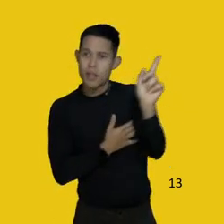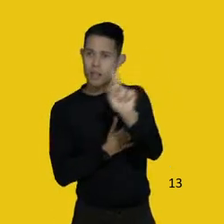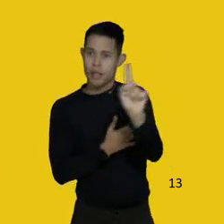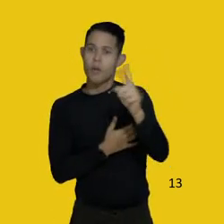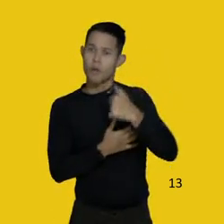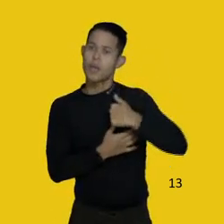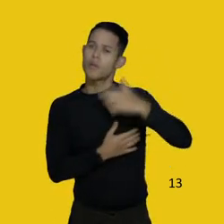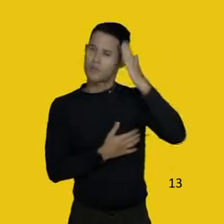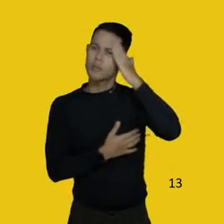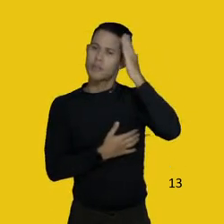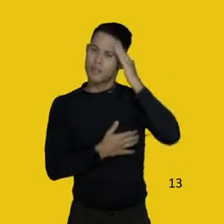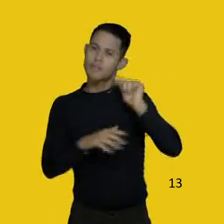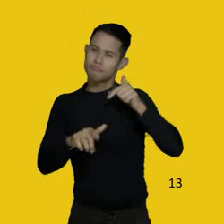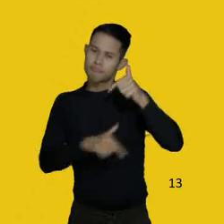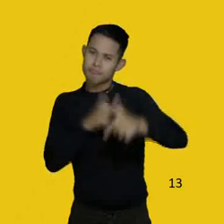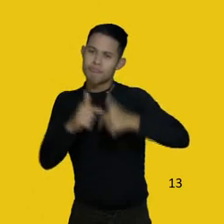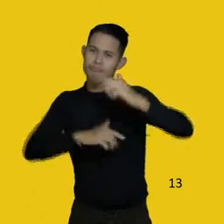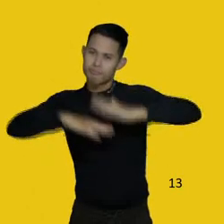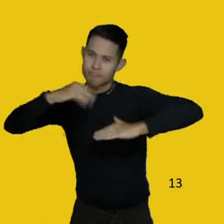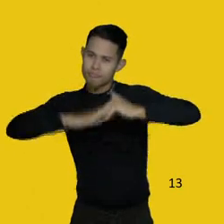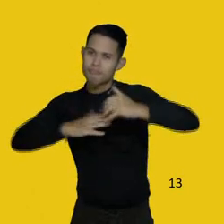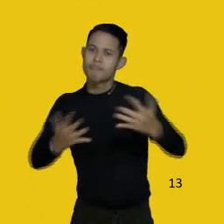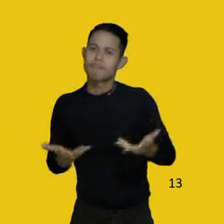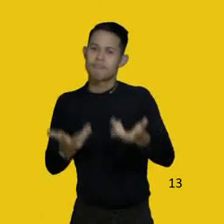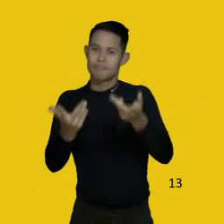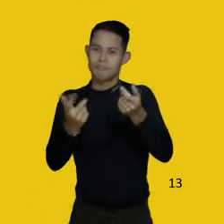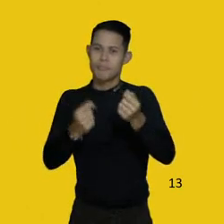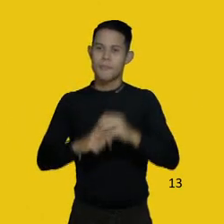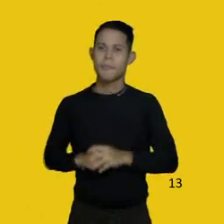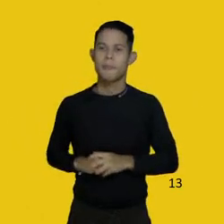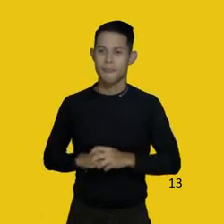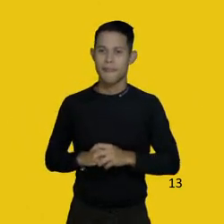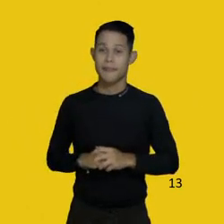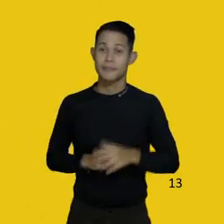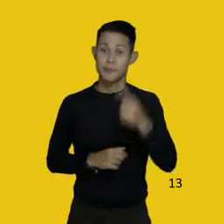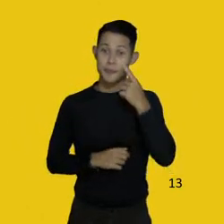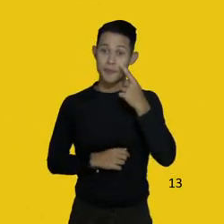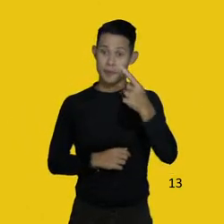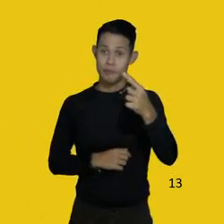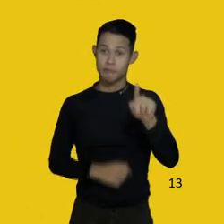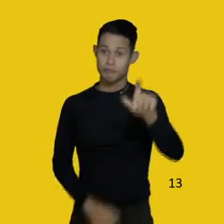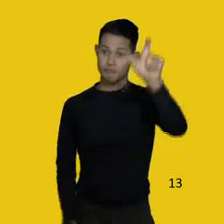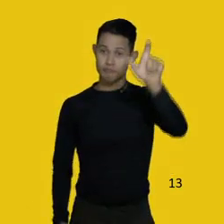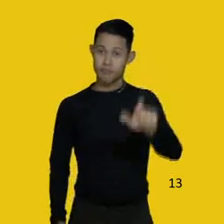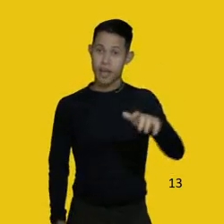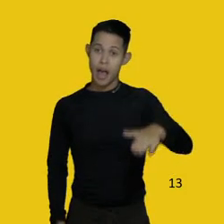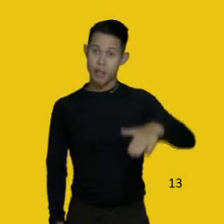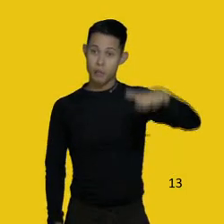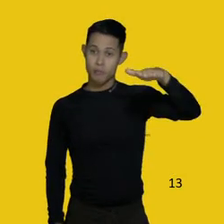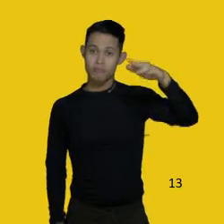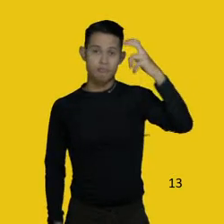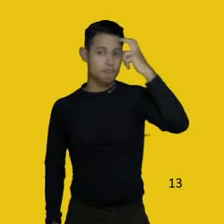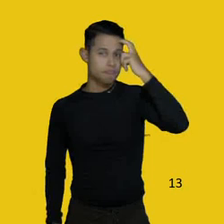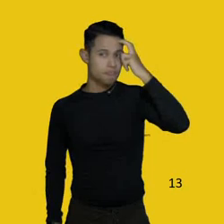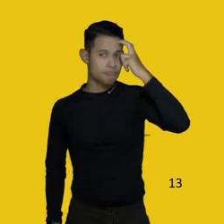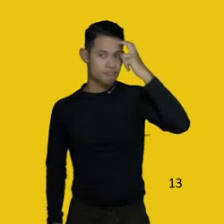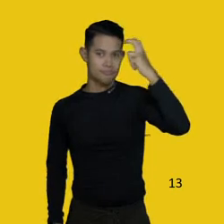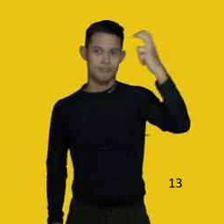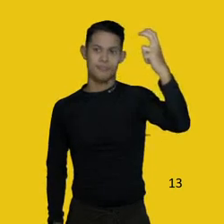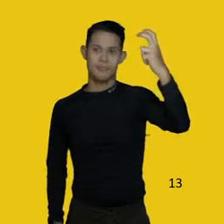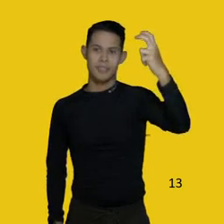bem Então imagina como chegou esse adulto né inteligentíssimo então vocês estão vendo